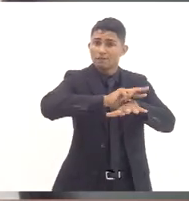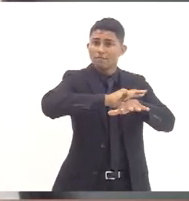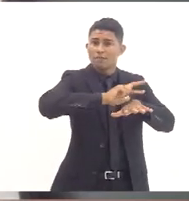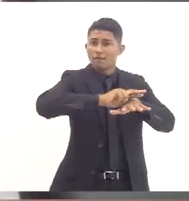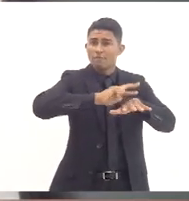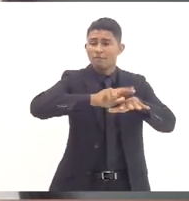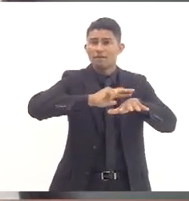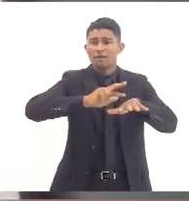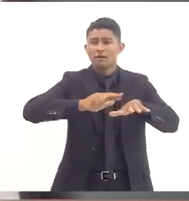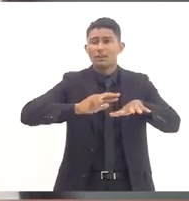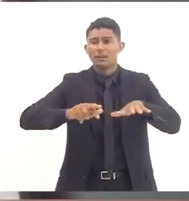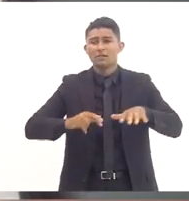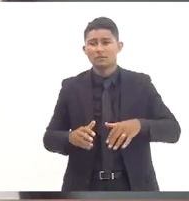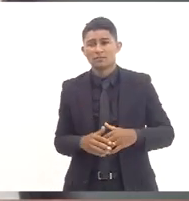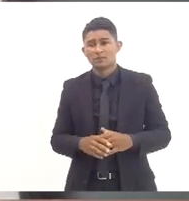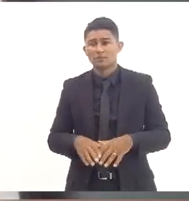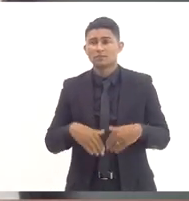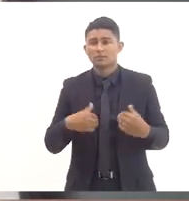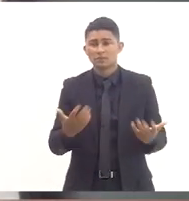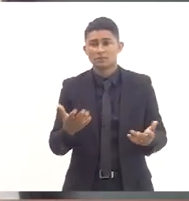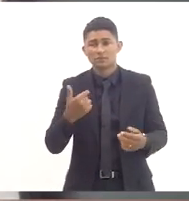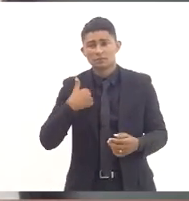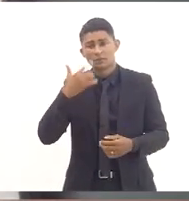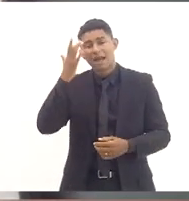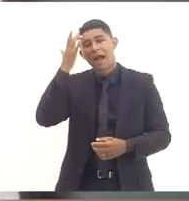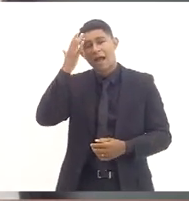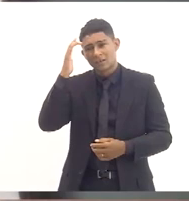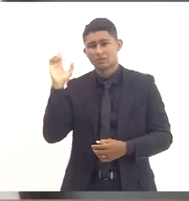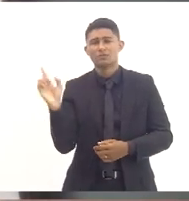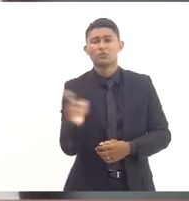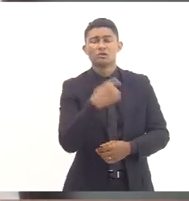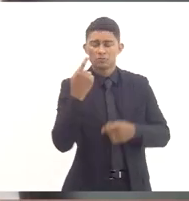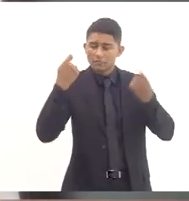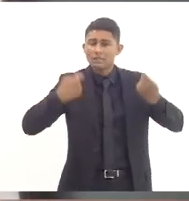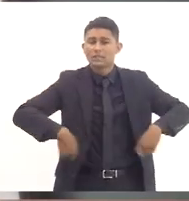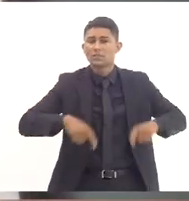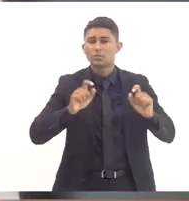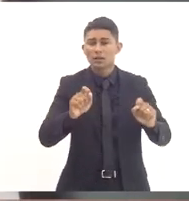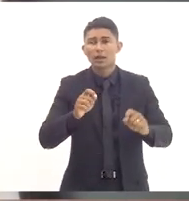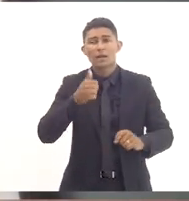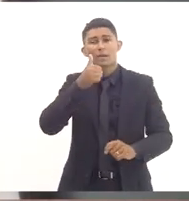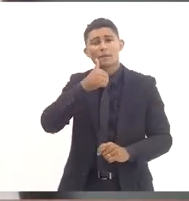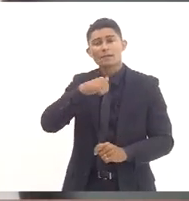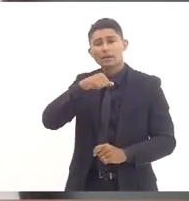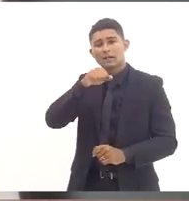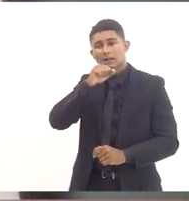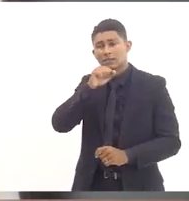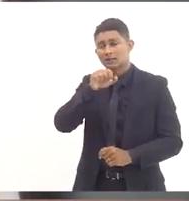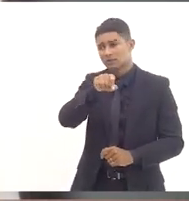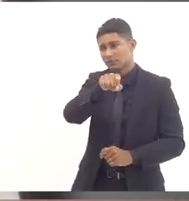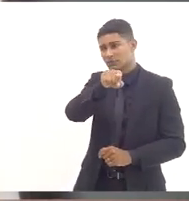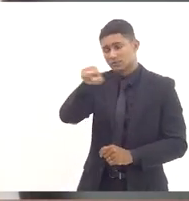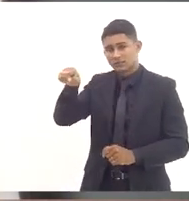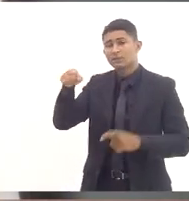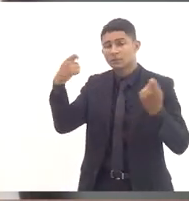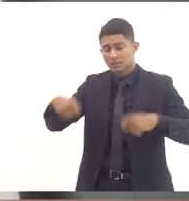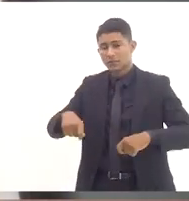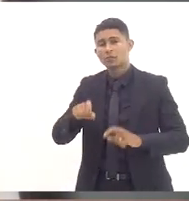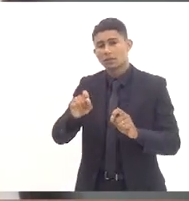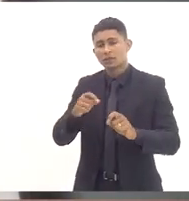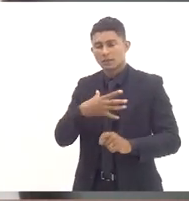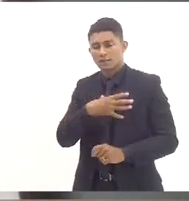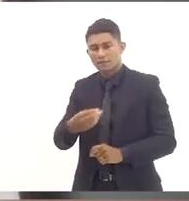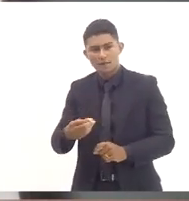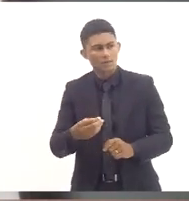pensamento Então eu acho que é isso que a gente precisa isso que as mães querem para os seus filhos que eles sejam vistos e respeitados